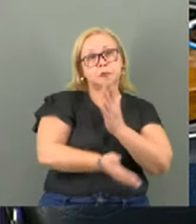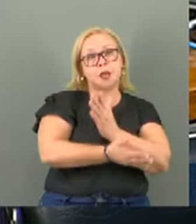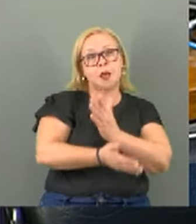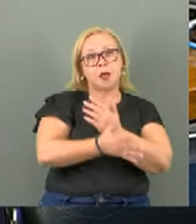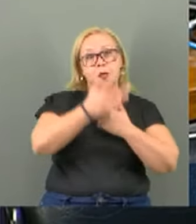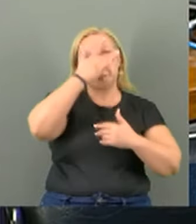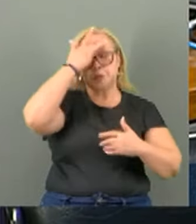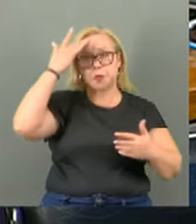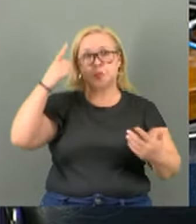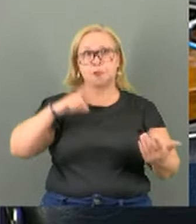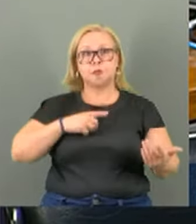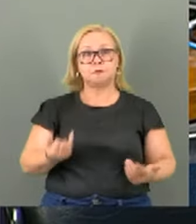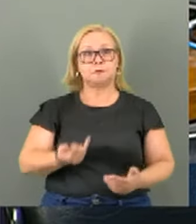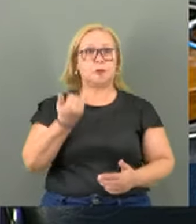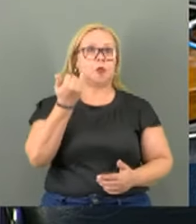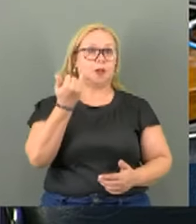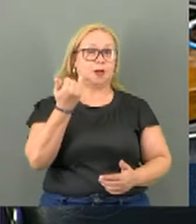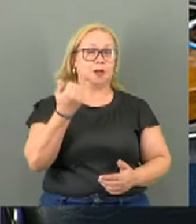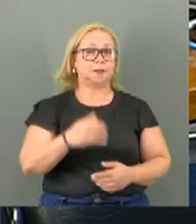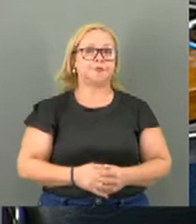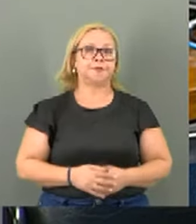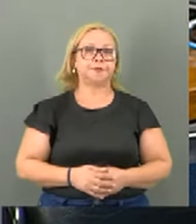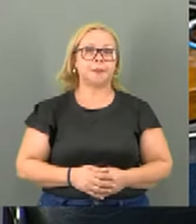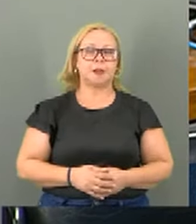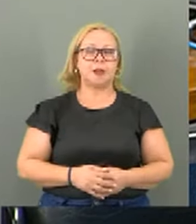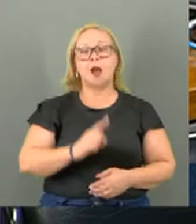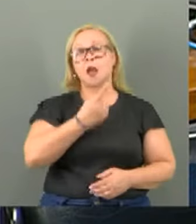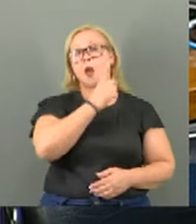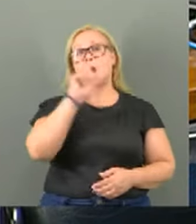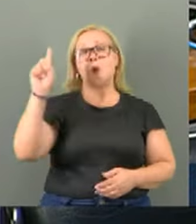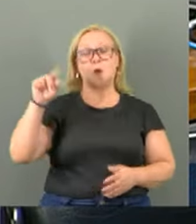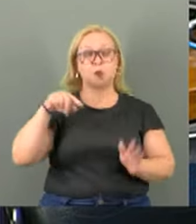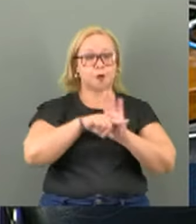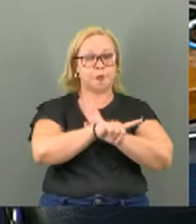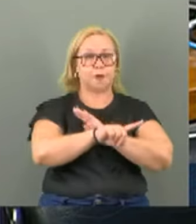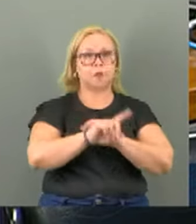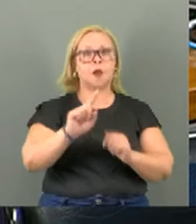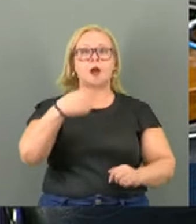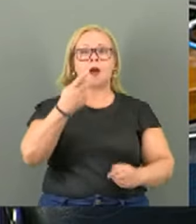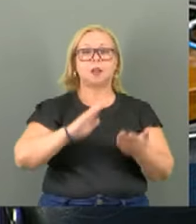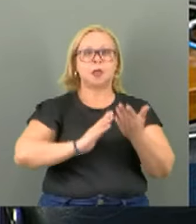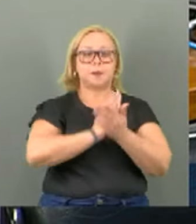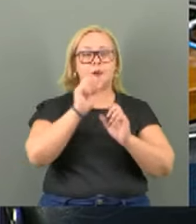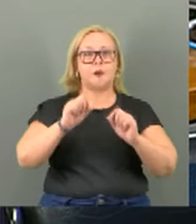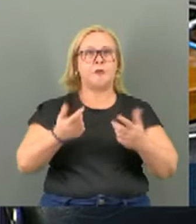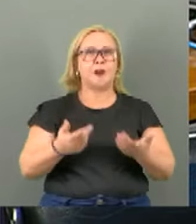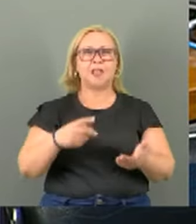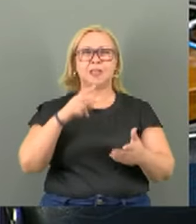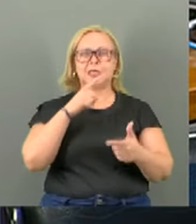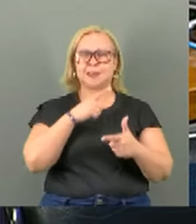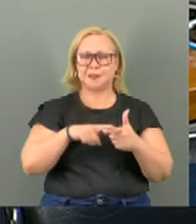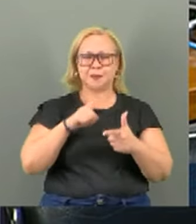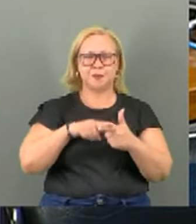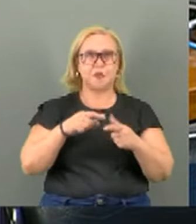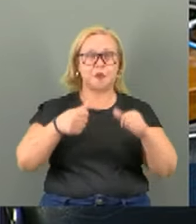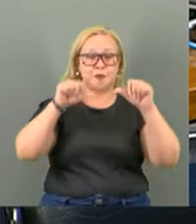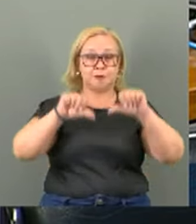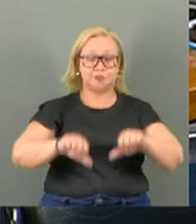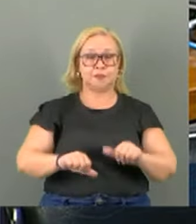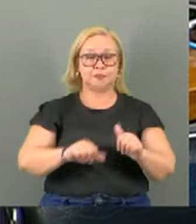fim, fazendo aqui uma introdução para a última pergunta. Além de ter aprovado essa tragédia anunciada dos jogos